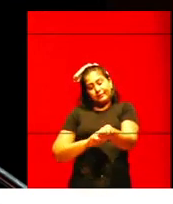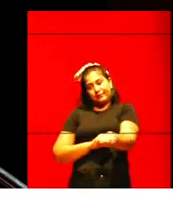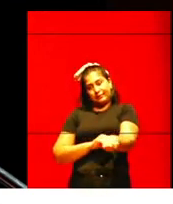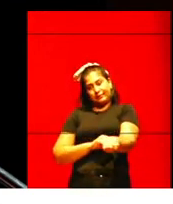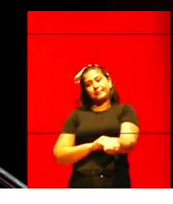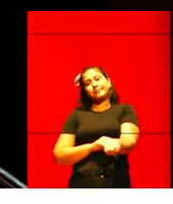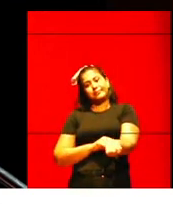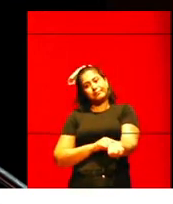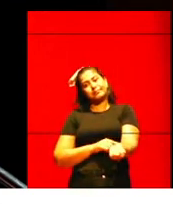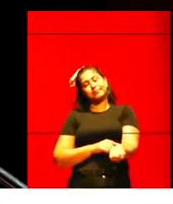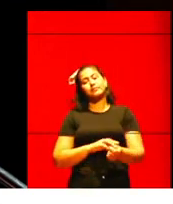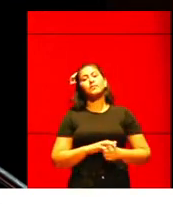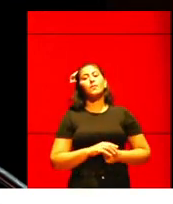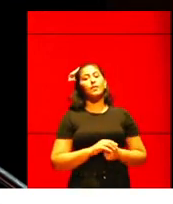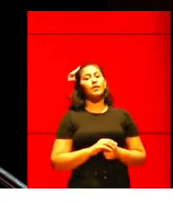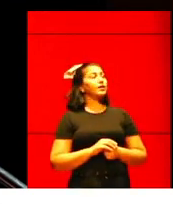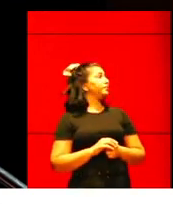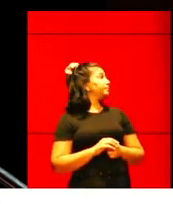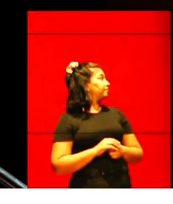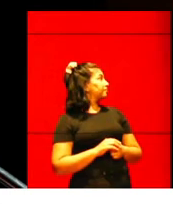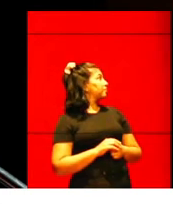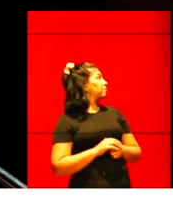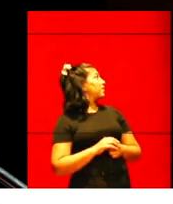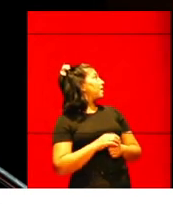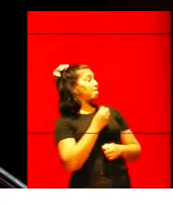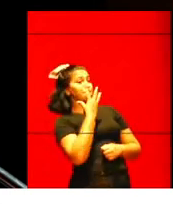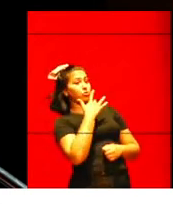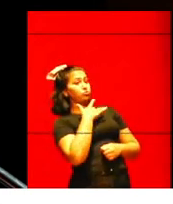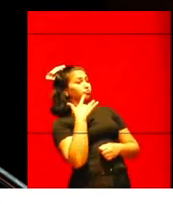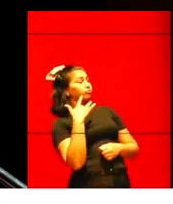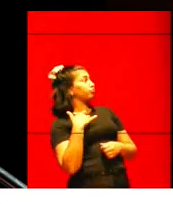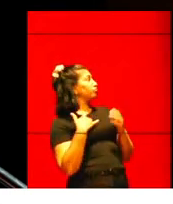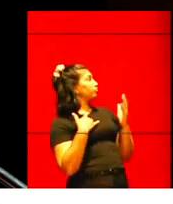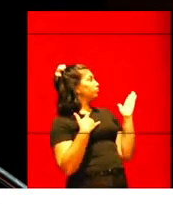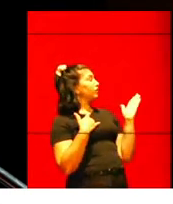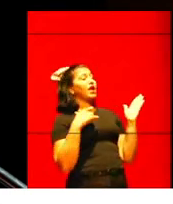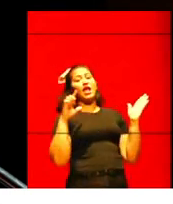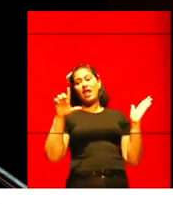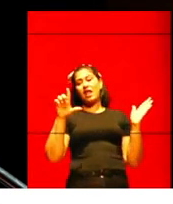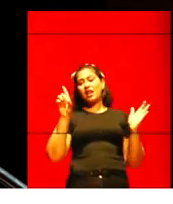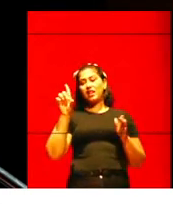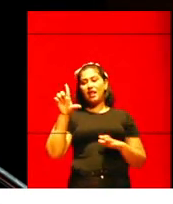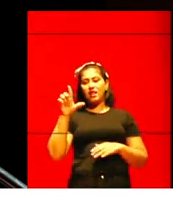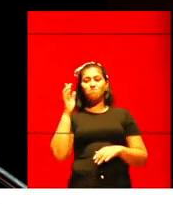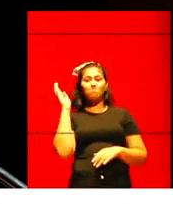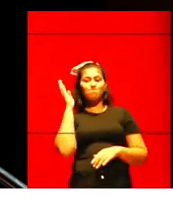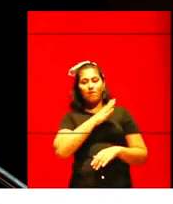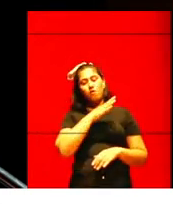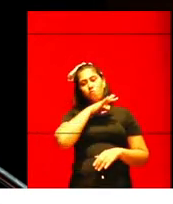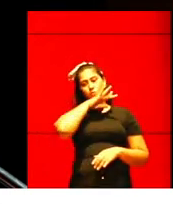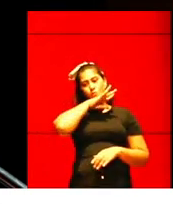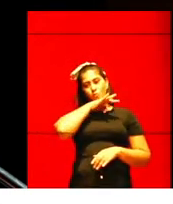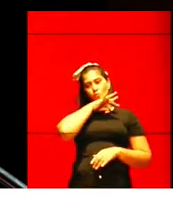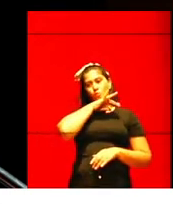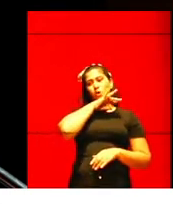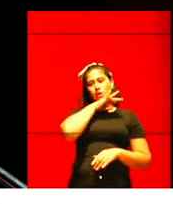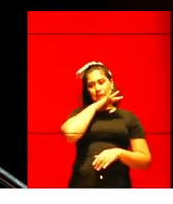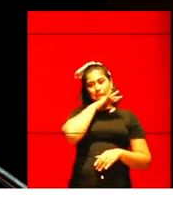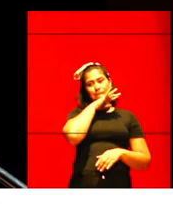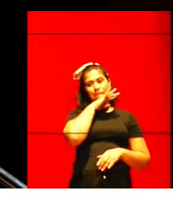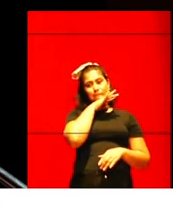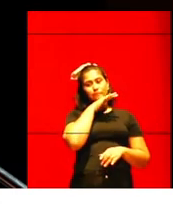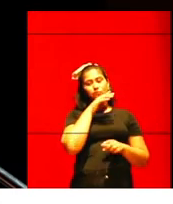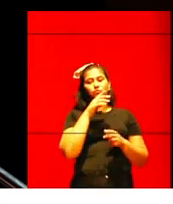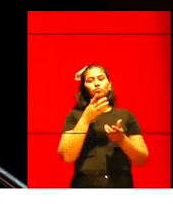certo? Então, HDL, hoje Deus livra, é bom. LDL, logo Deus leva, ruim, ajuda na formação